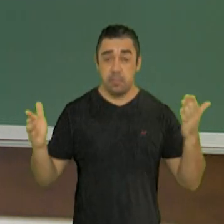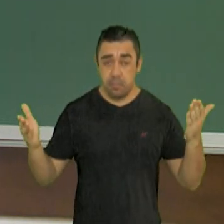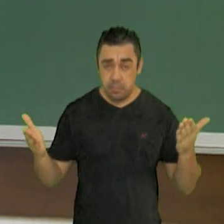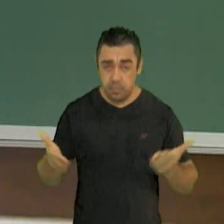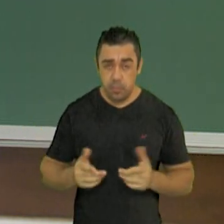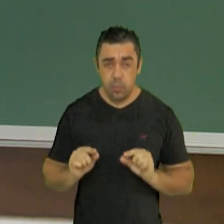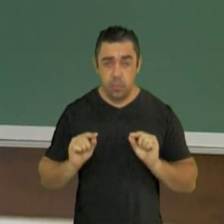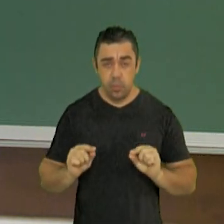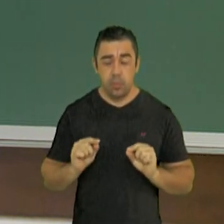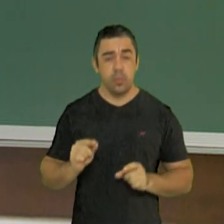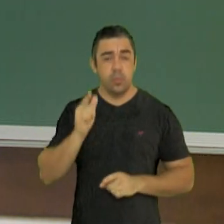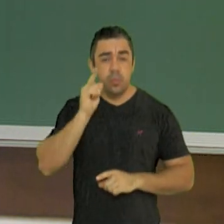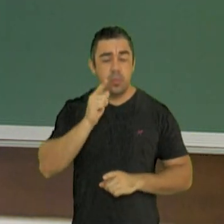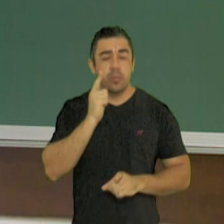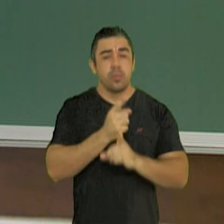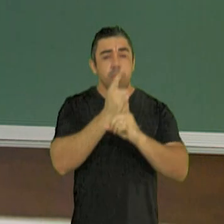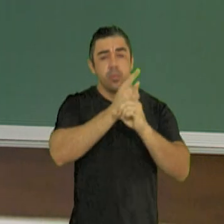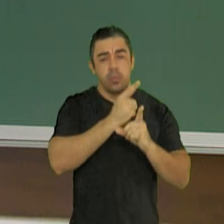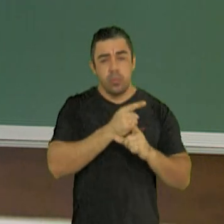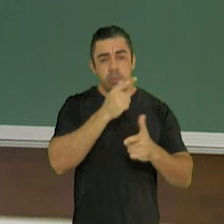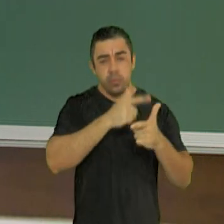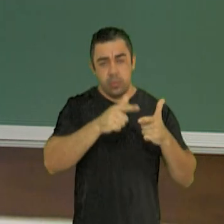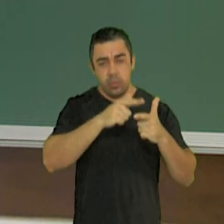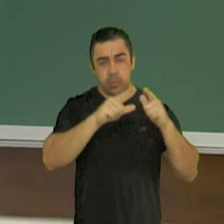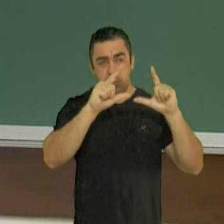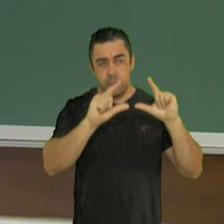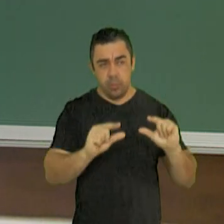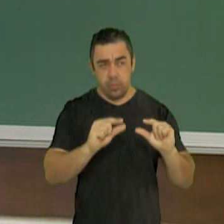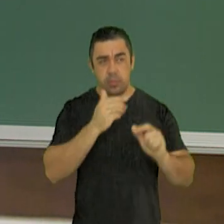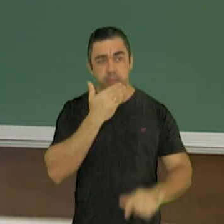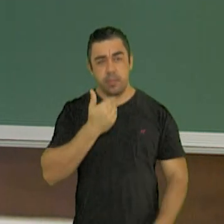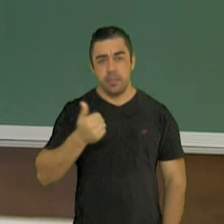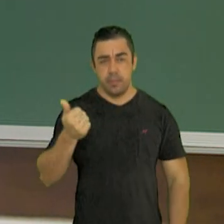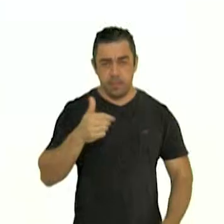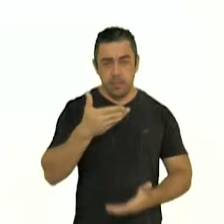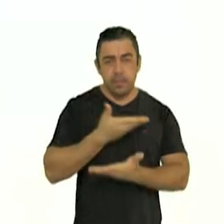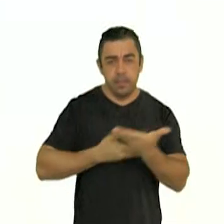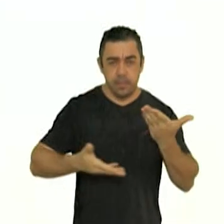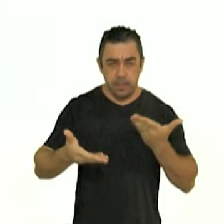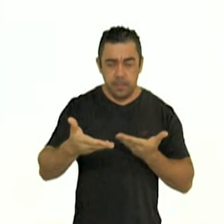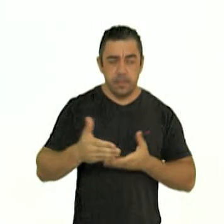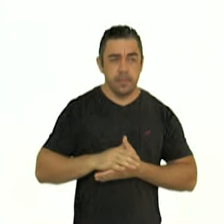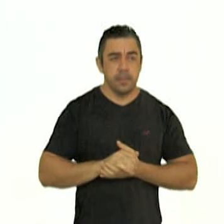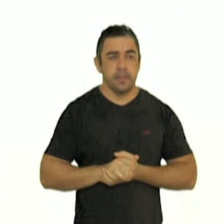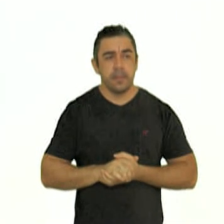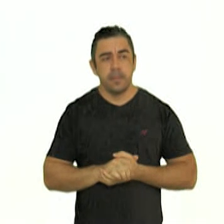se encontrando soluções aí para melhorar essas relações.